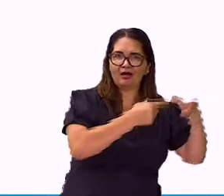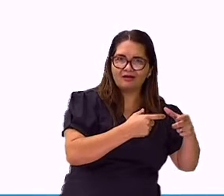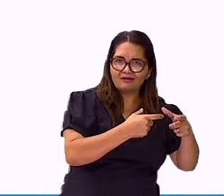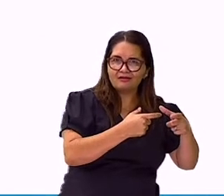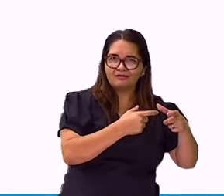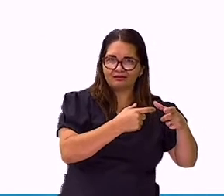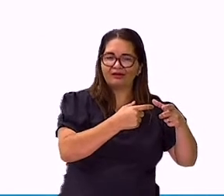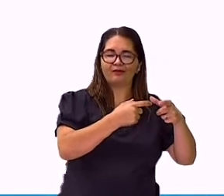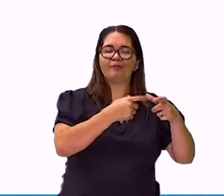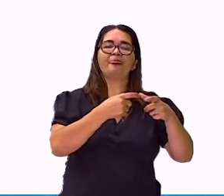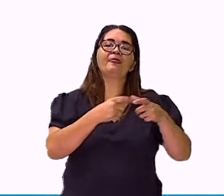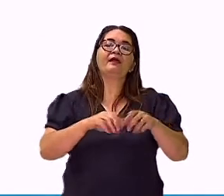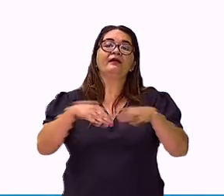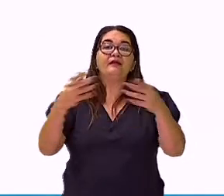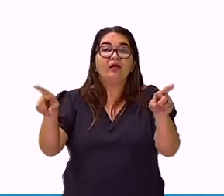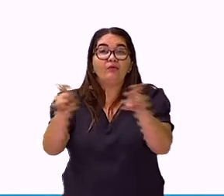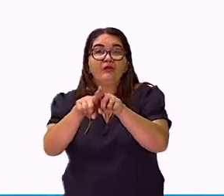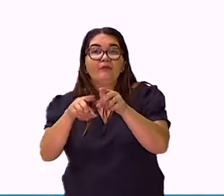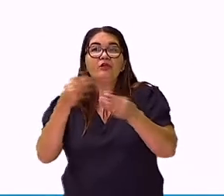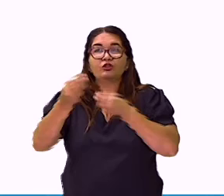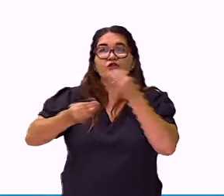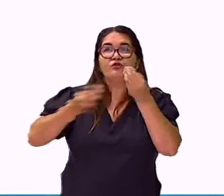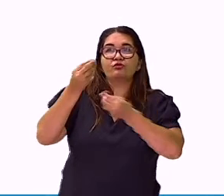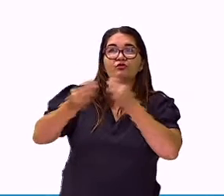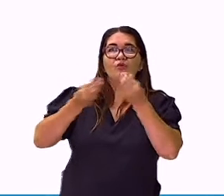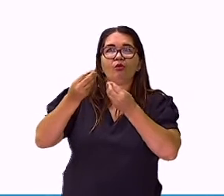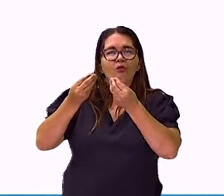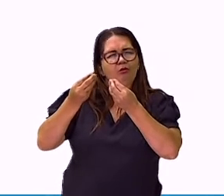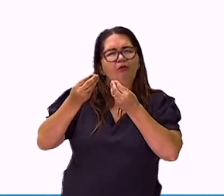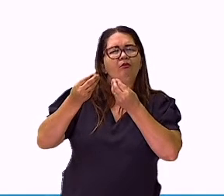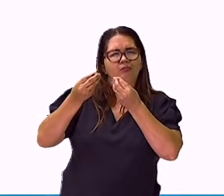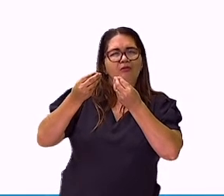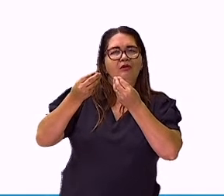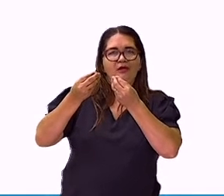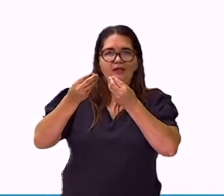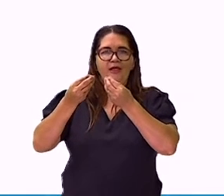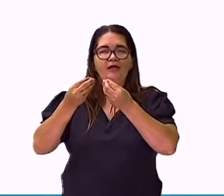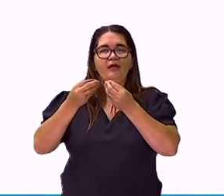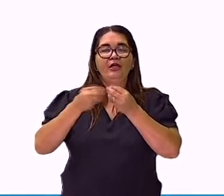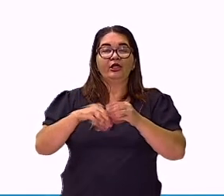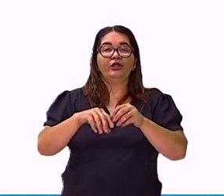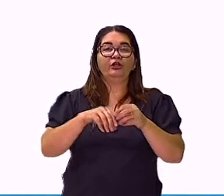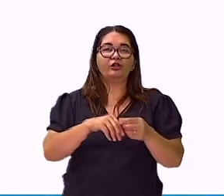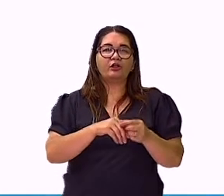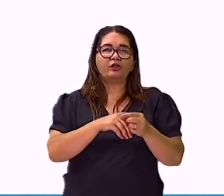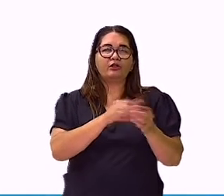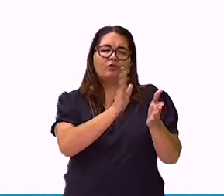Depois retornaram para a Terra Santa, isso